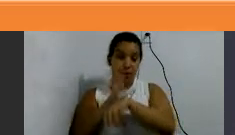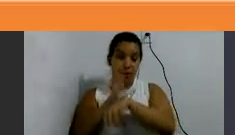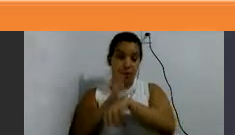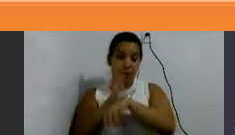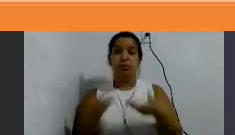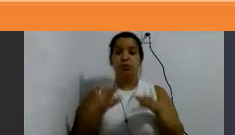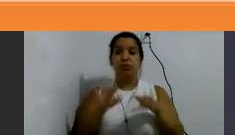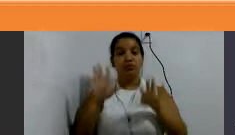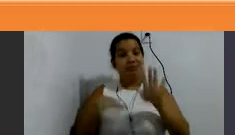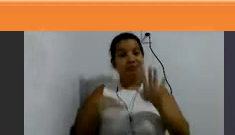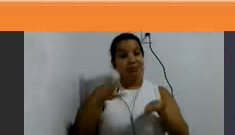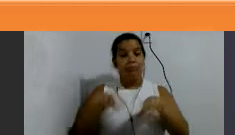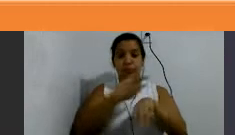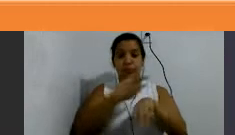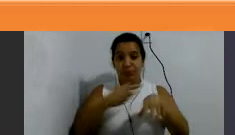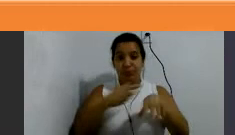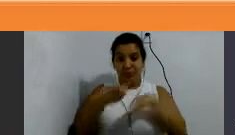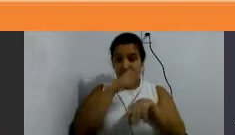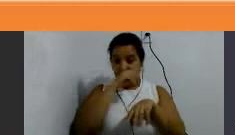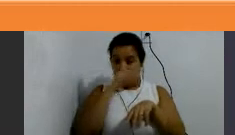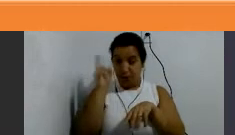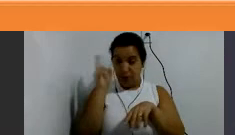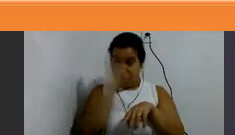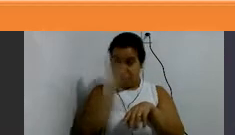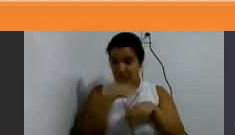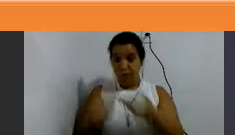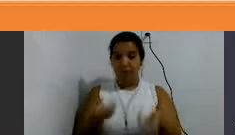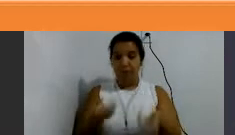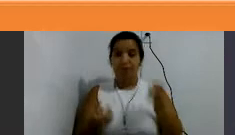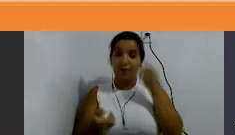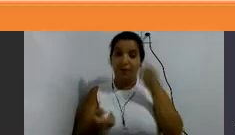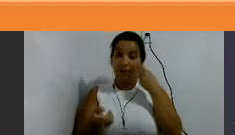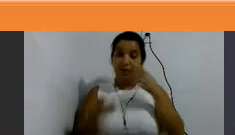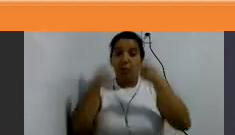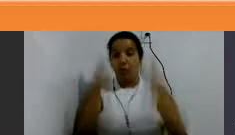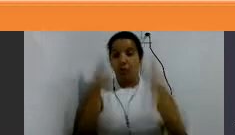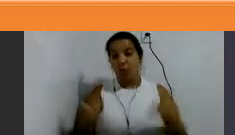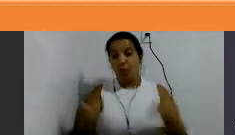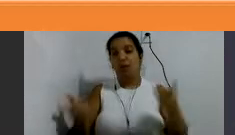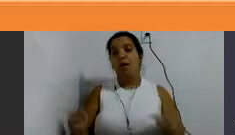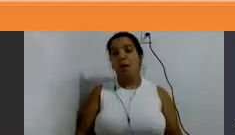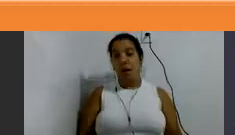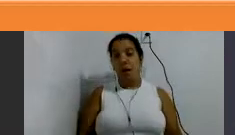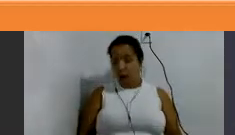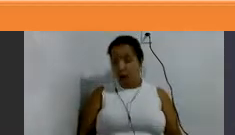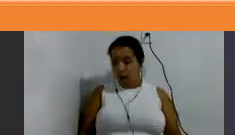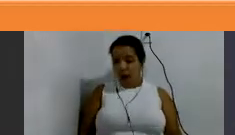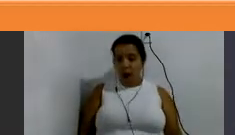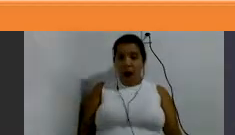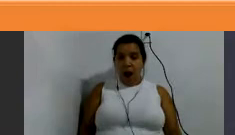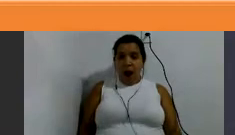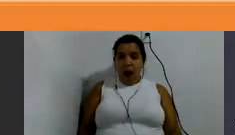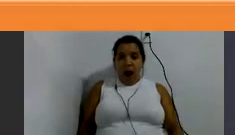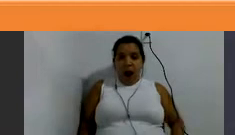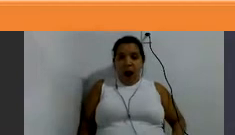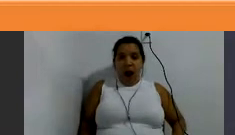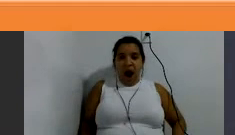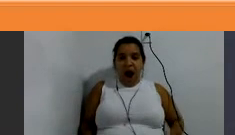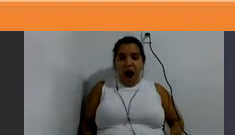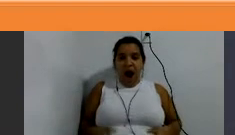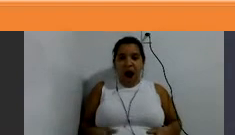difícil da gente mensurar, porque a gente tem que levar em consideração o ambiente. Então, por exemplo, você falou da dengue.